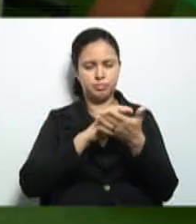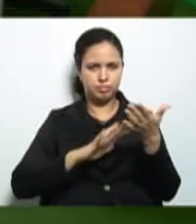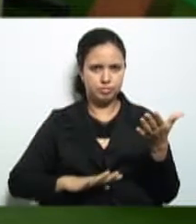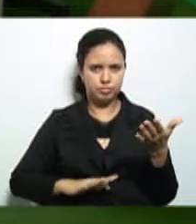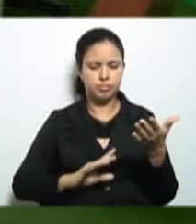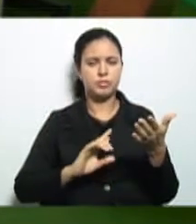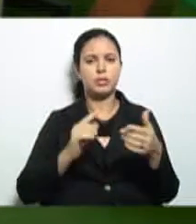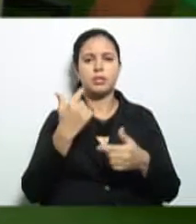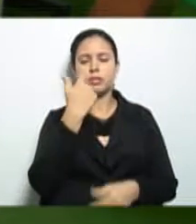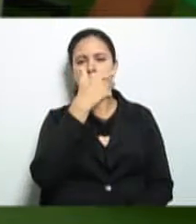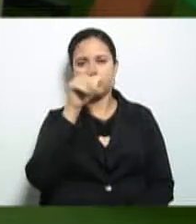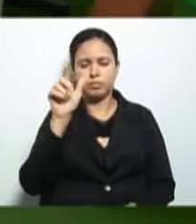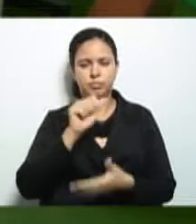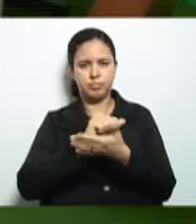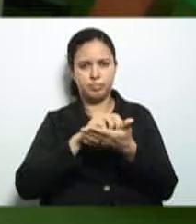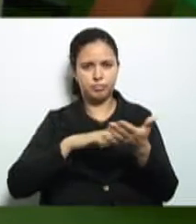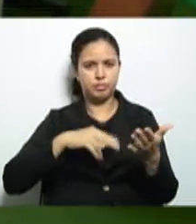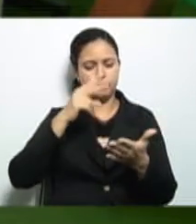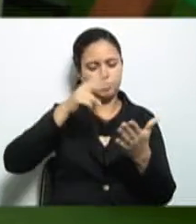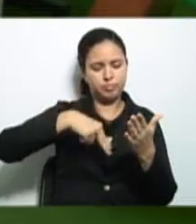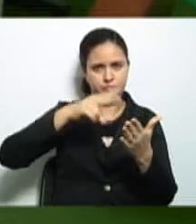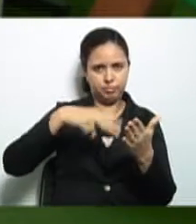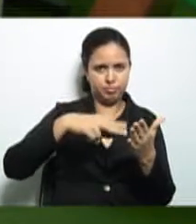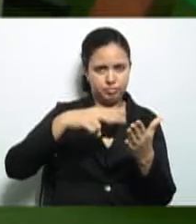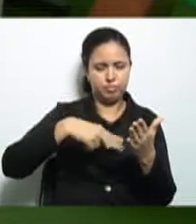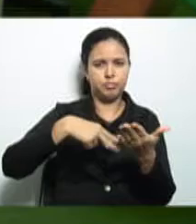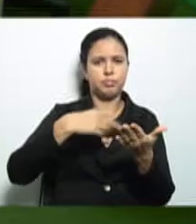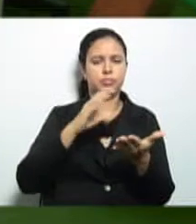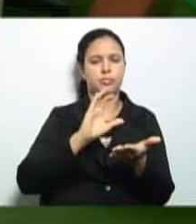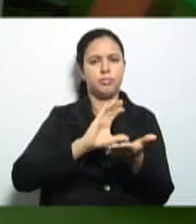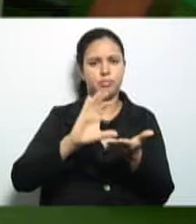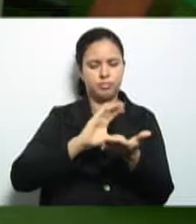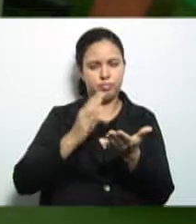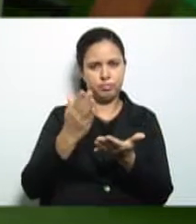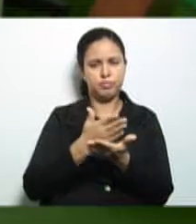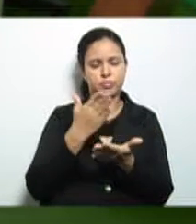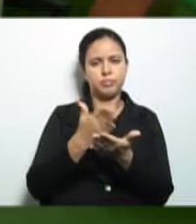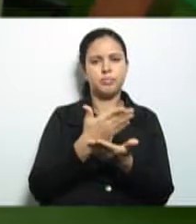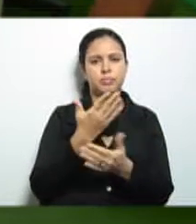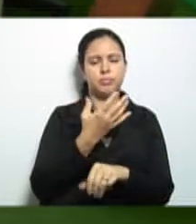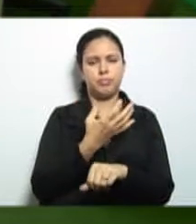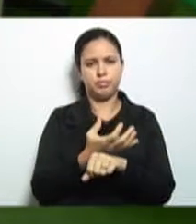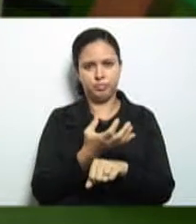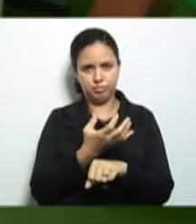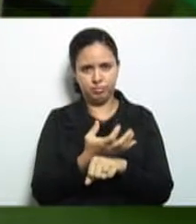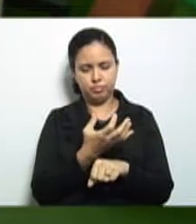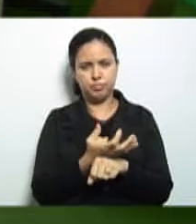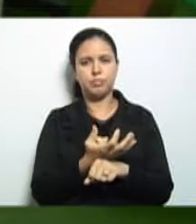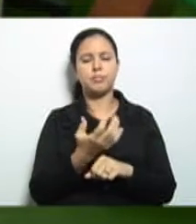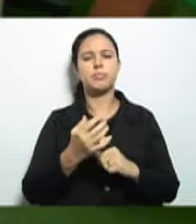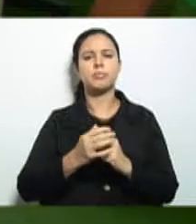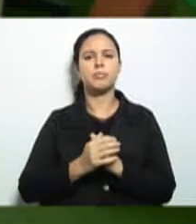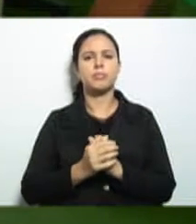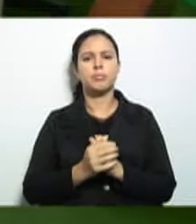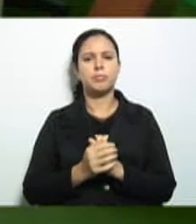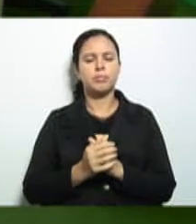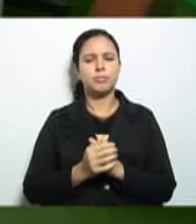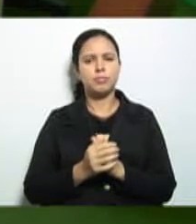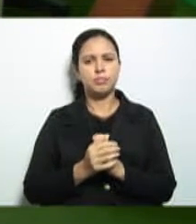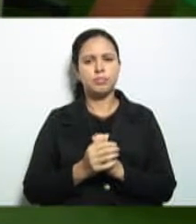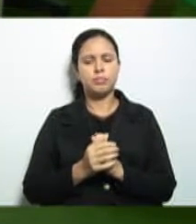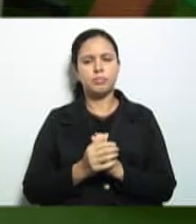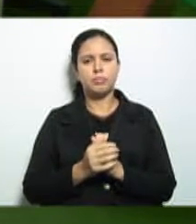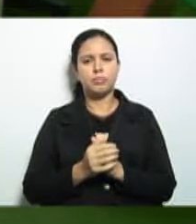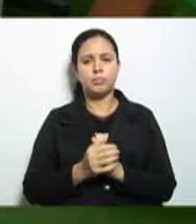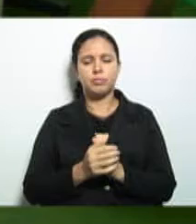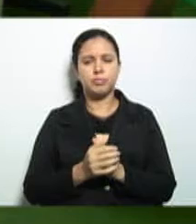as outras atividades, façam as leituras, né, do nosso caderno do nosso caderno da disciplina, né?